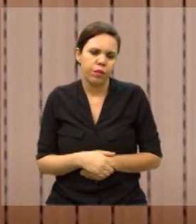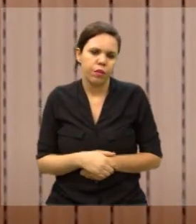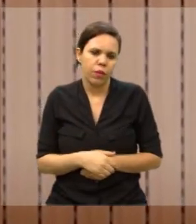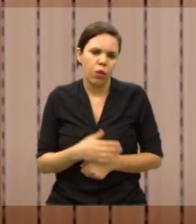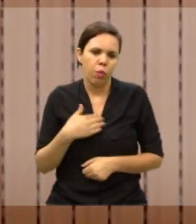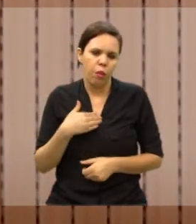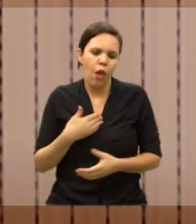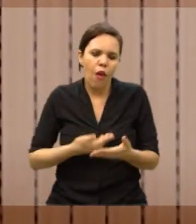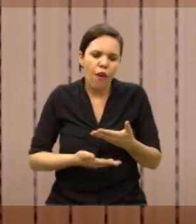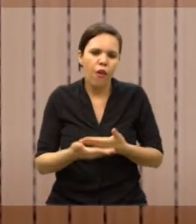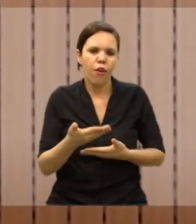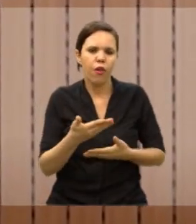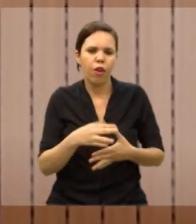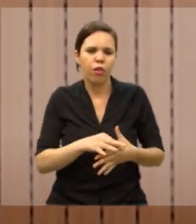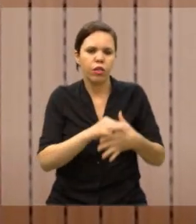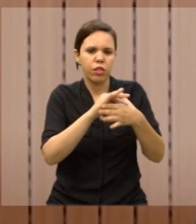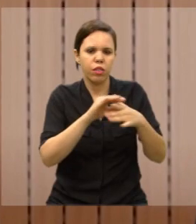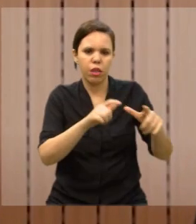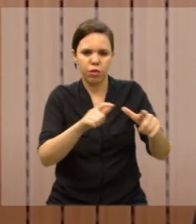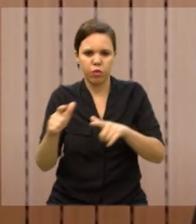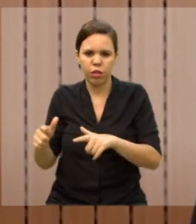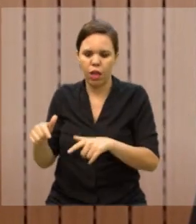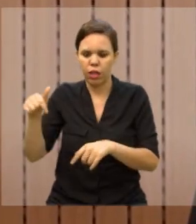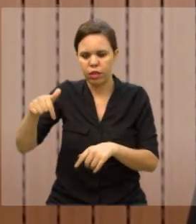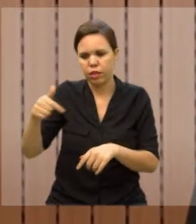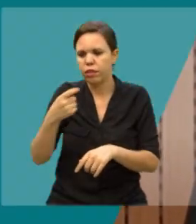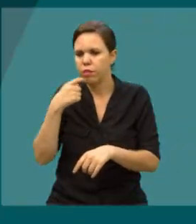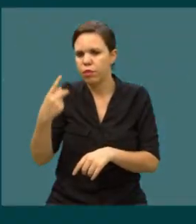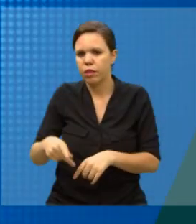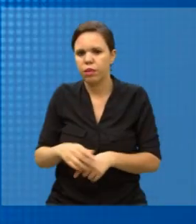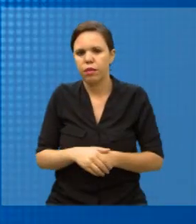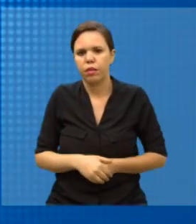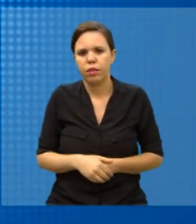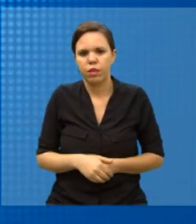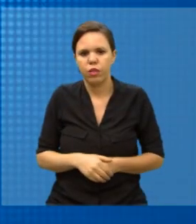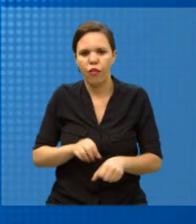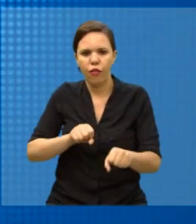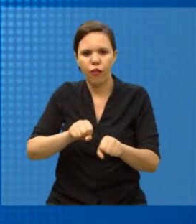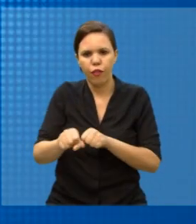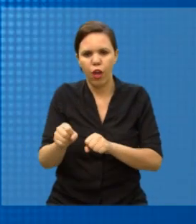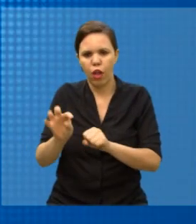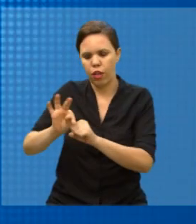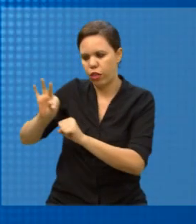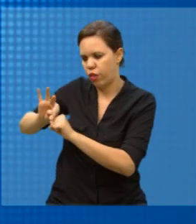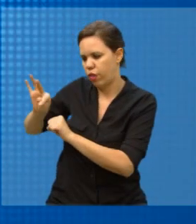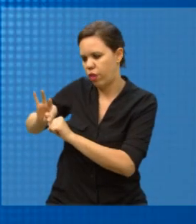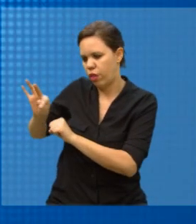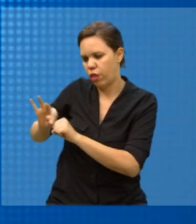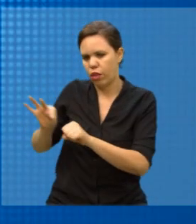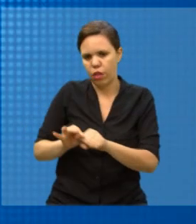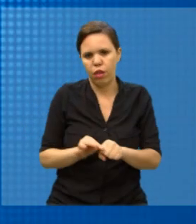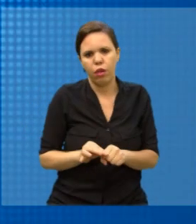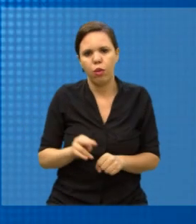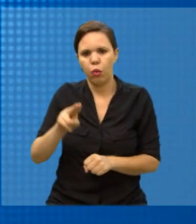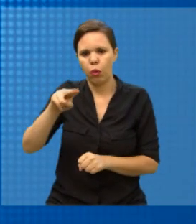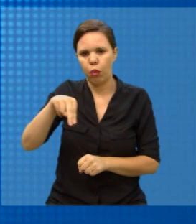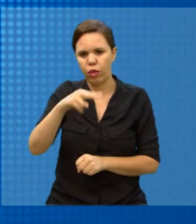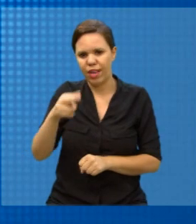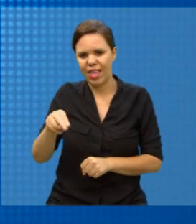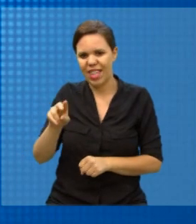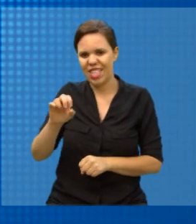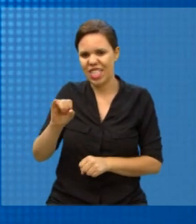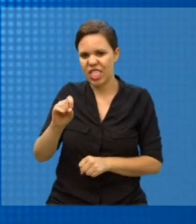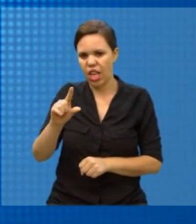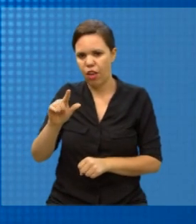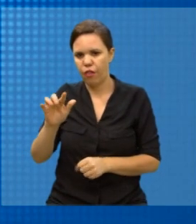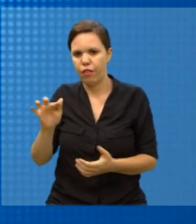com o meu envolvimento em liderança de bairro na região norte aqui da cidade de Campinas. Formado em teologia pela Uniacelf, Elias